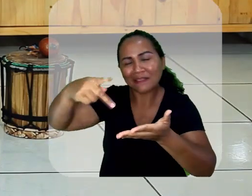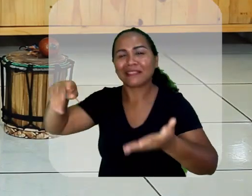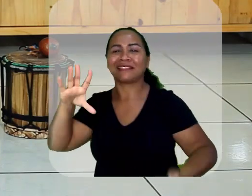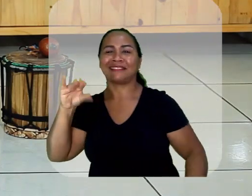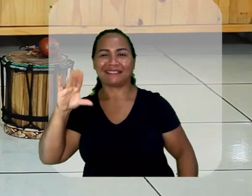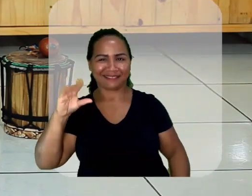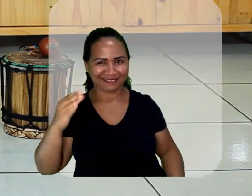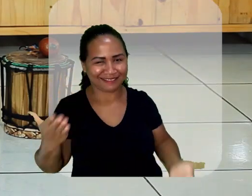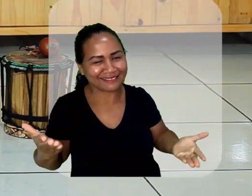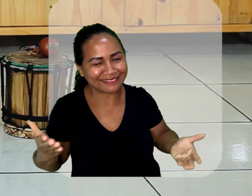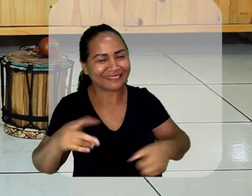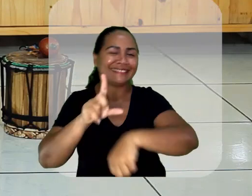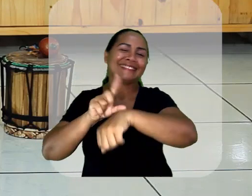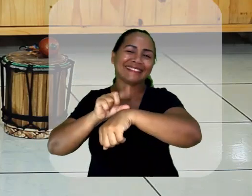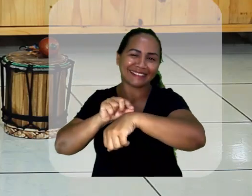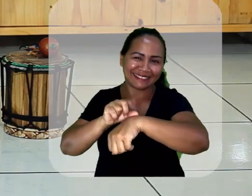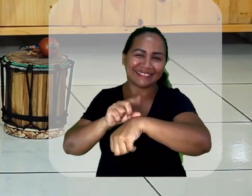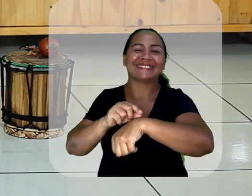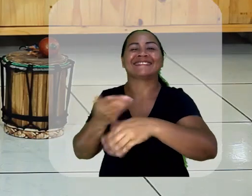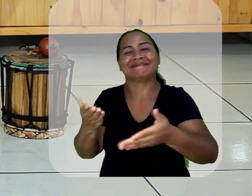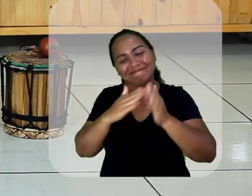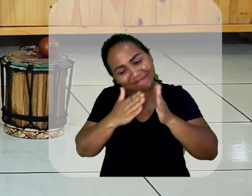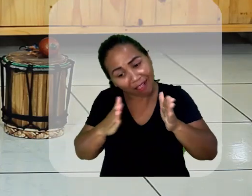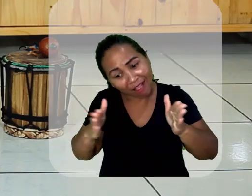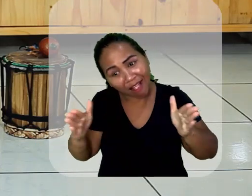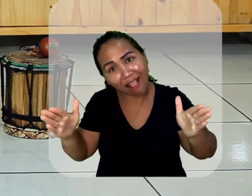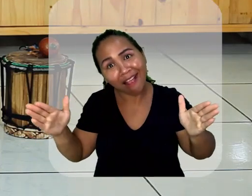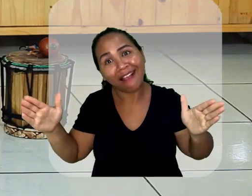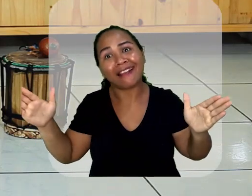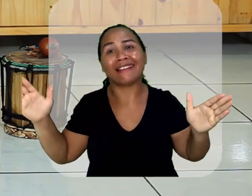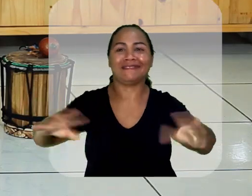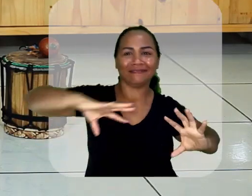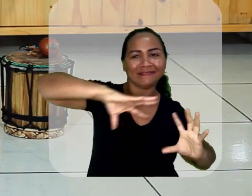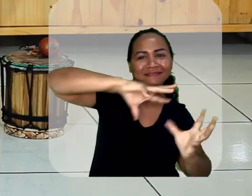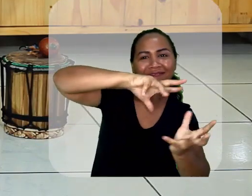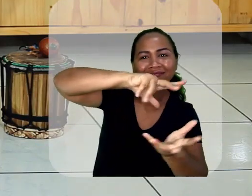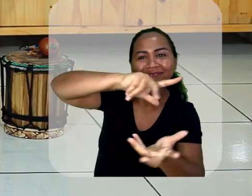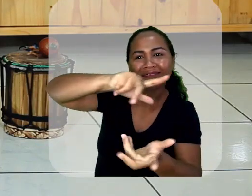divina ciência. Ei, tempo,